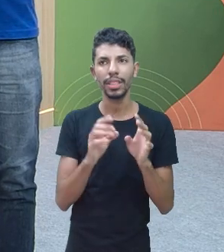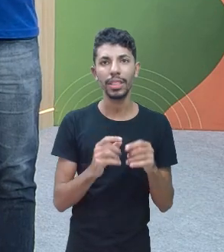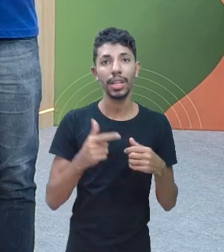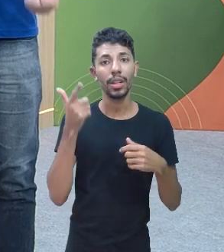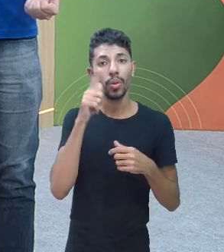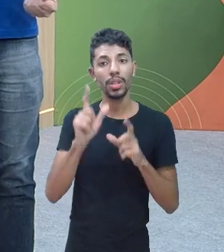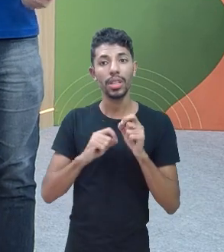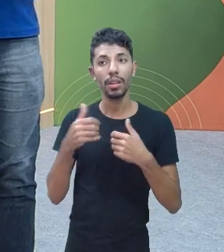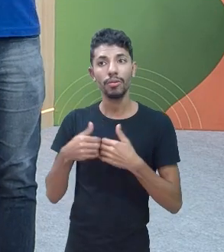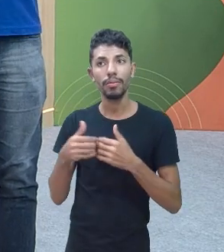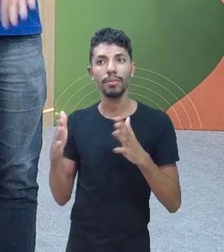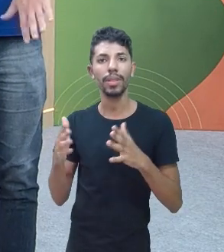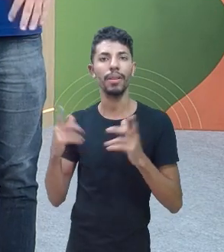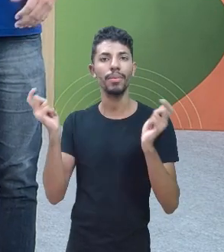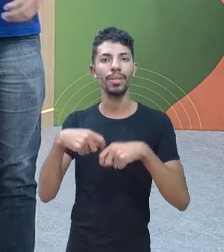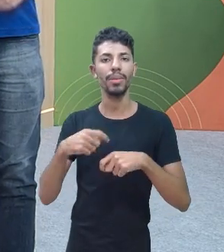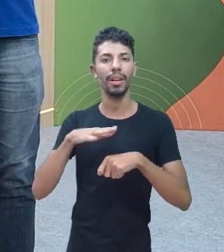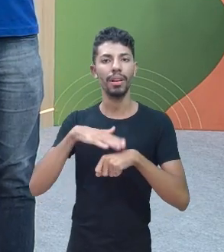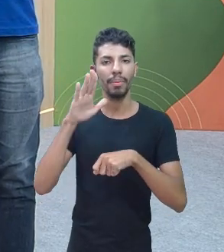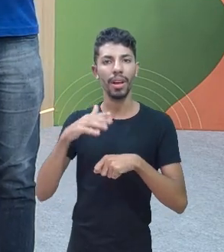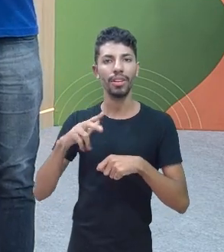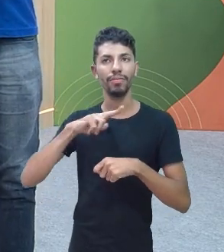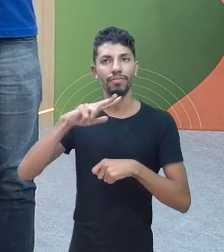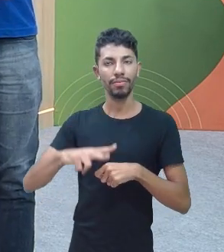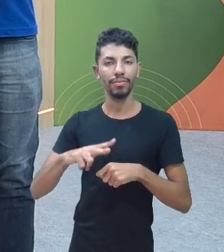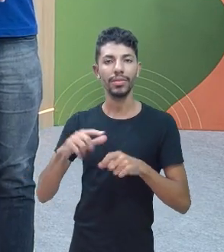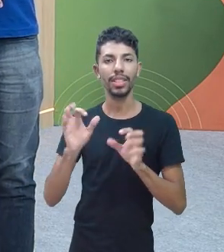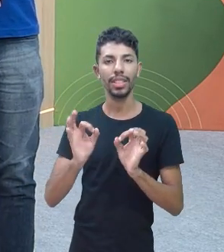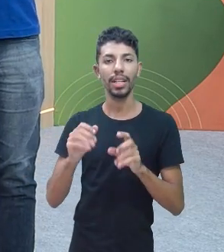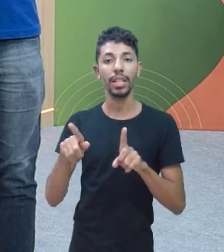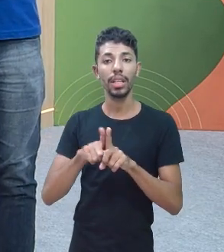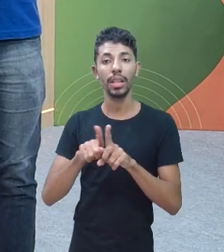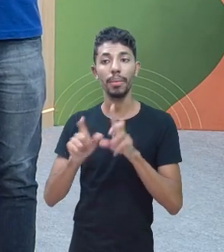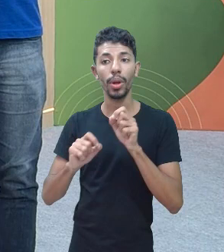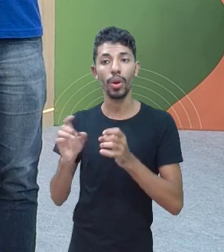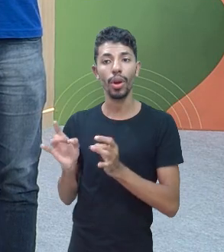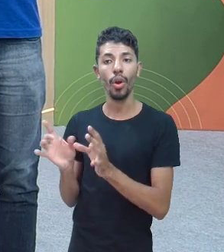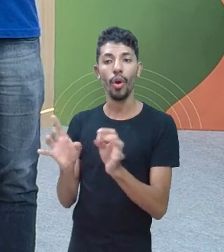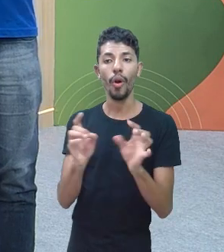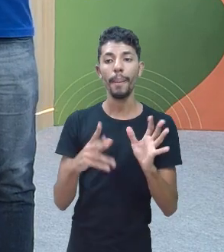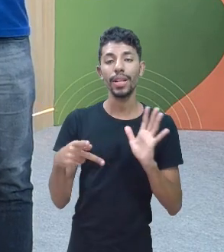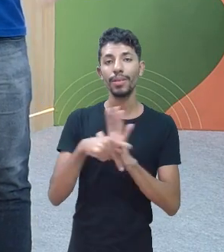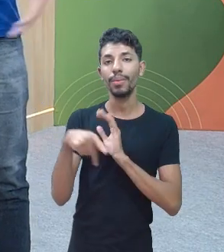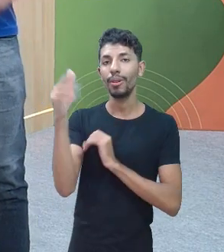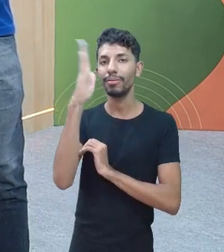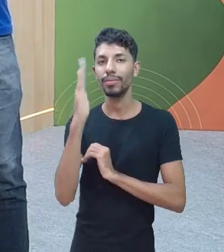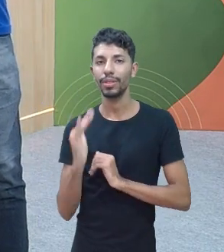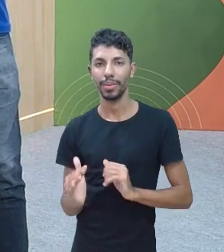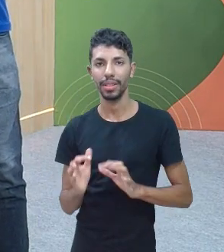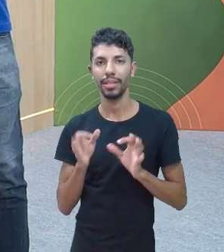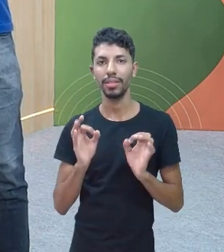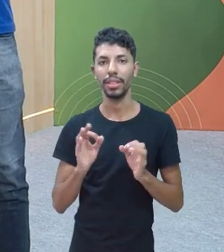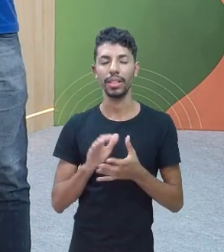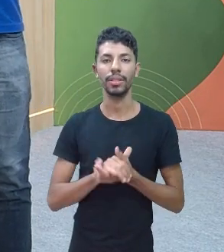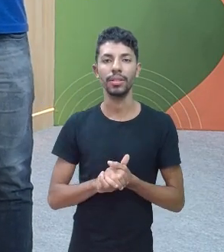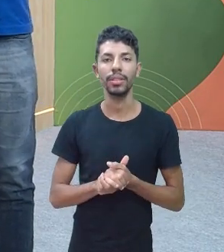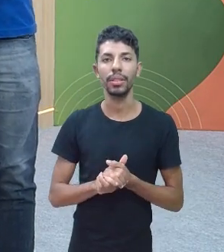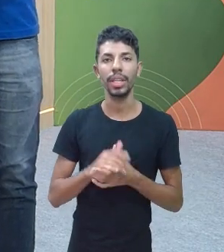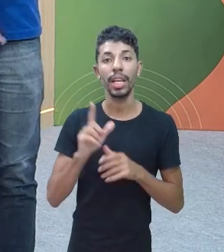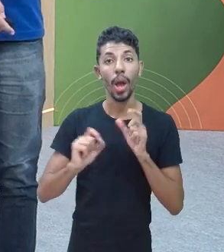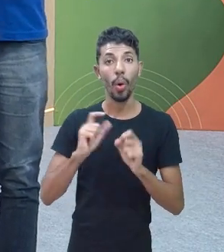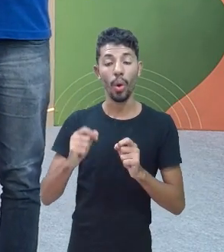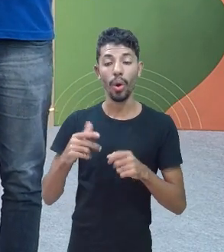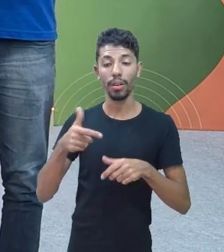mais para os ingleses e, claro, para a elite comercial do Brasil, né? Do Brasil, que aí então, né, enquanto